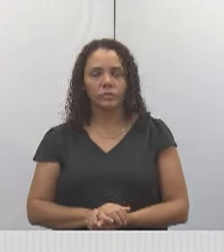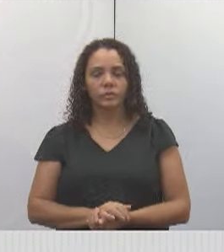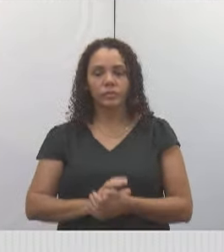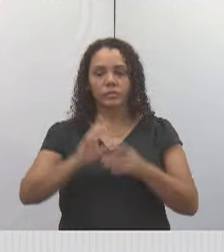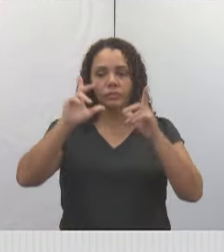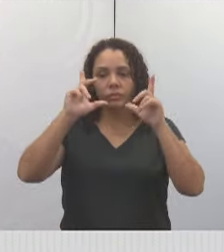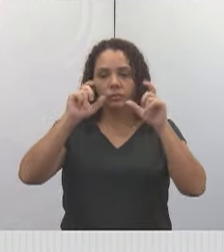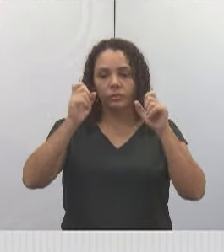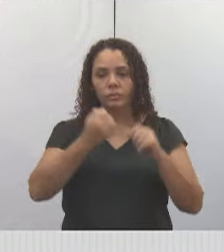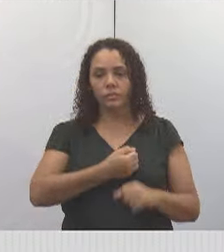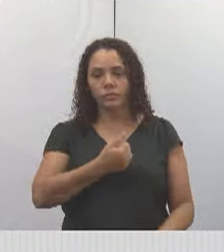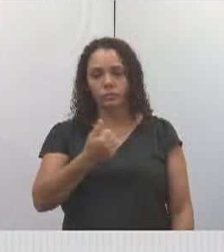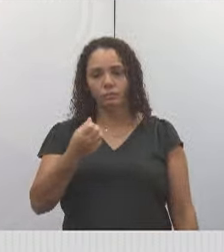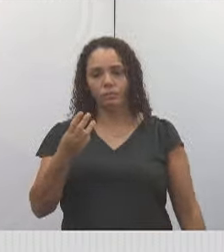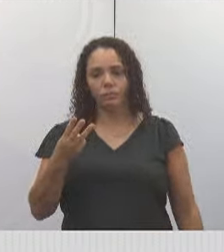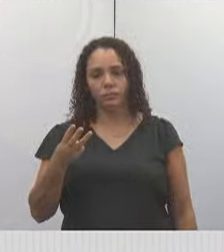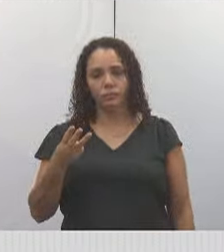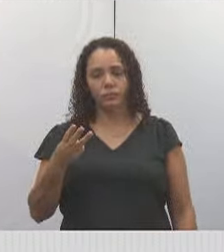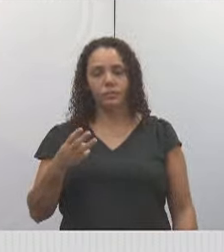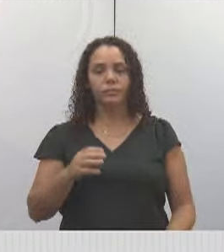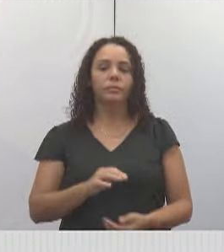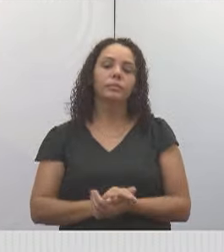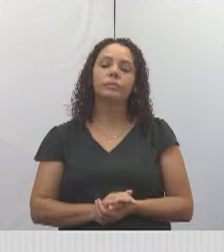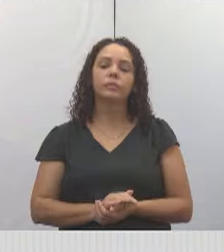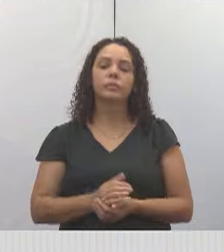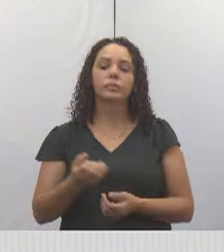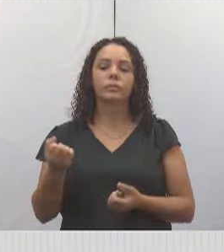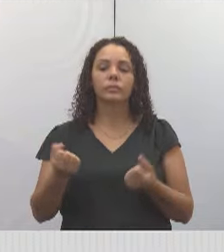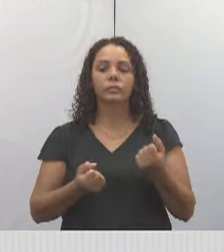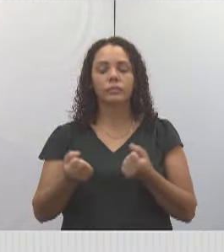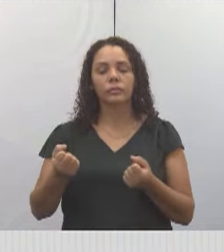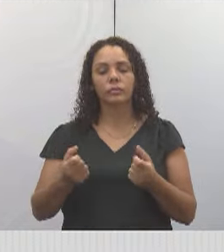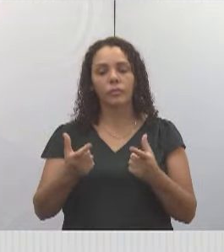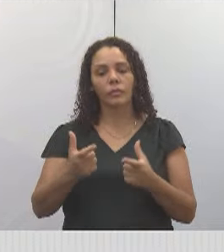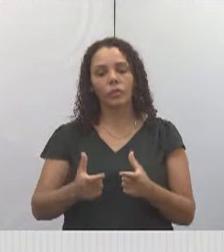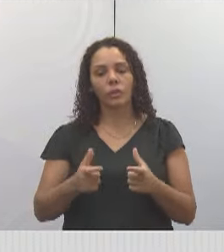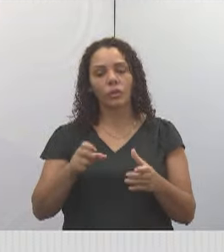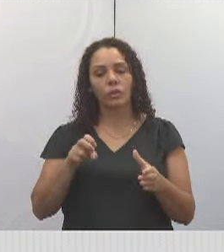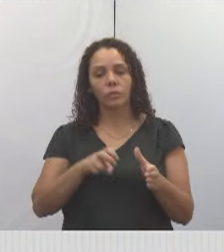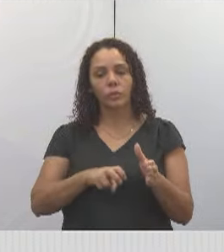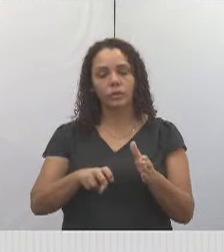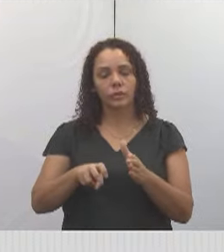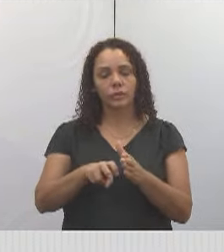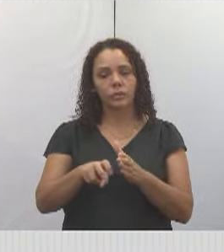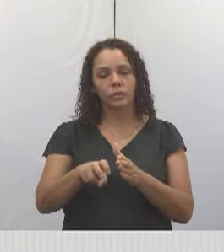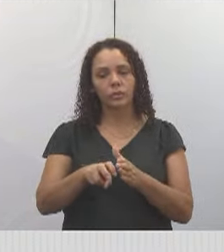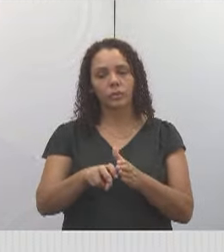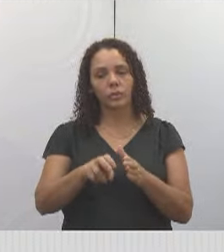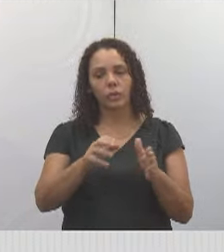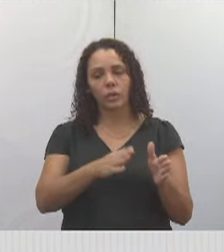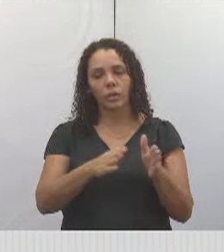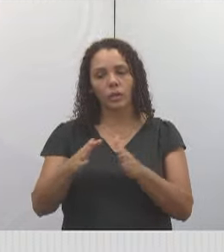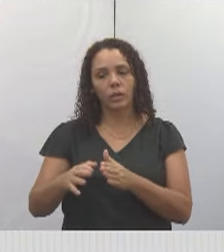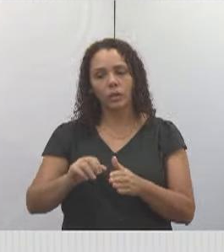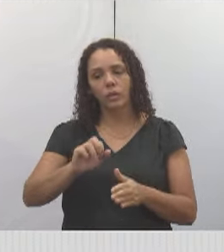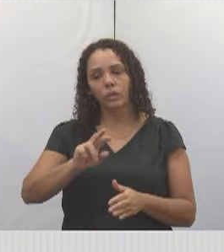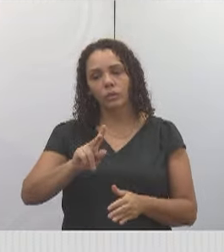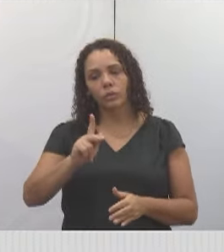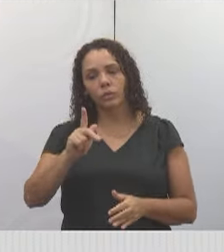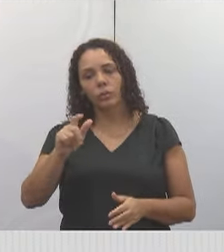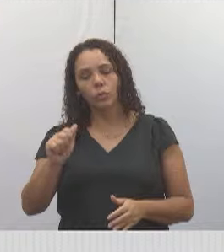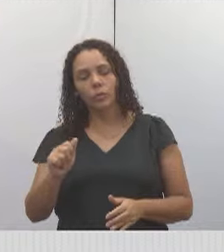A foto 13, estacionamento ao lado da quadra e do UPA do Parque Minha Lua, tá